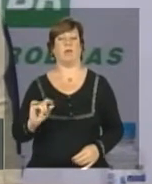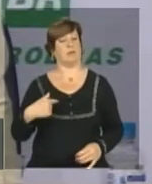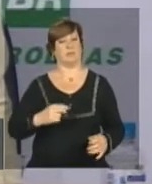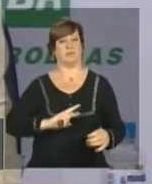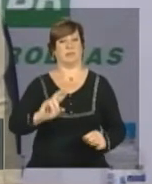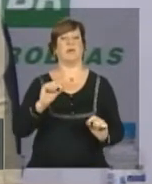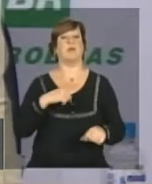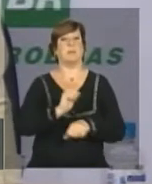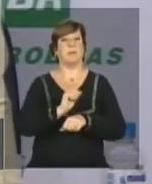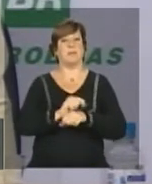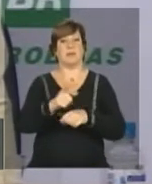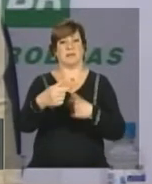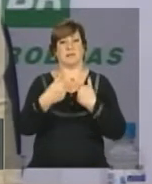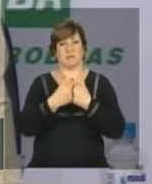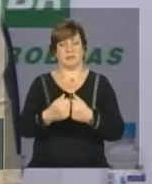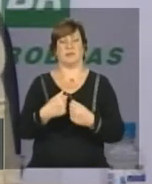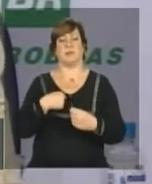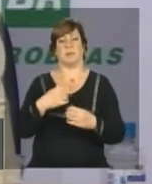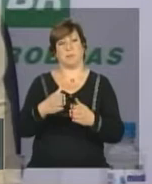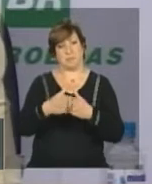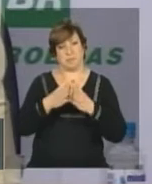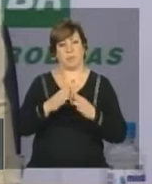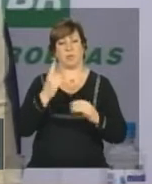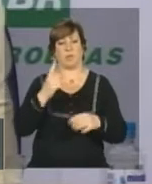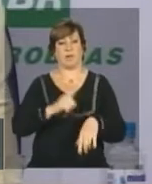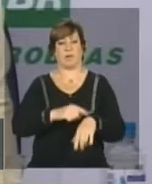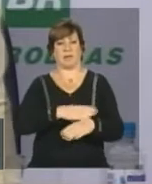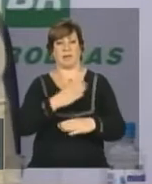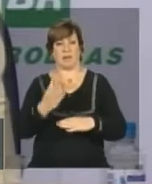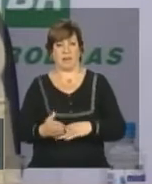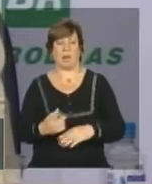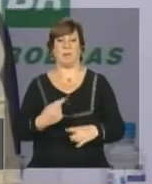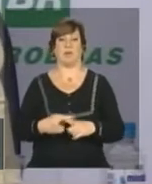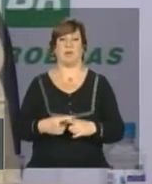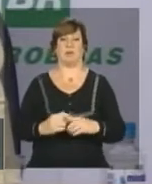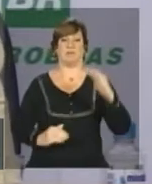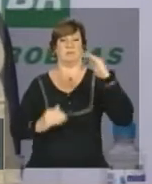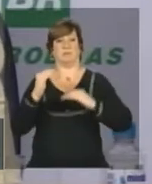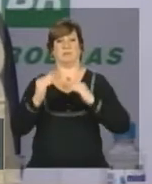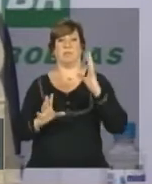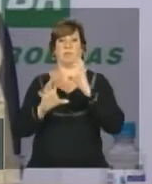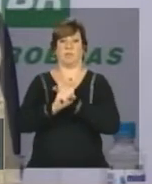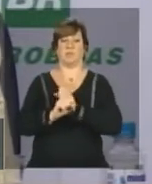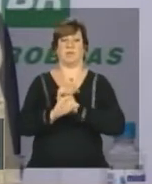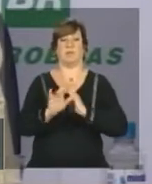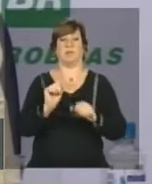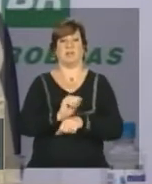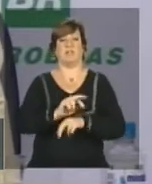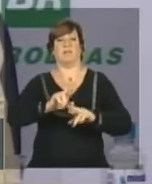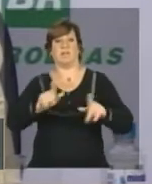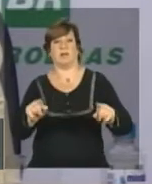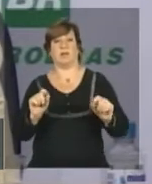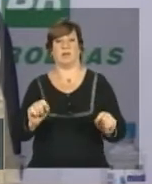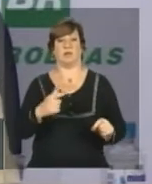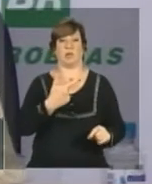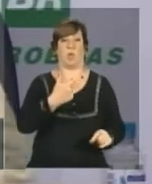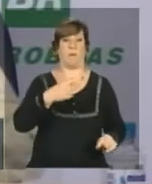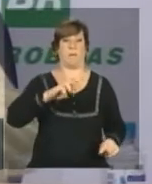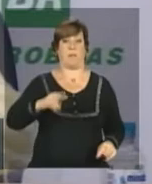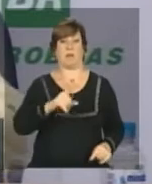preciso. Qualquer coisa que eu falar agora, daqui a pouco eu estou falando outro número menor, um número diferente do